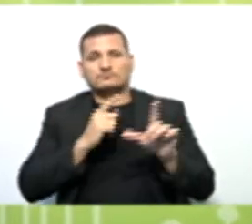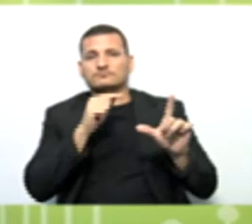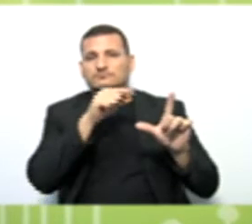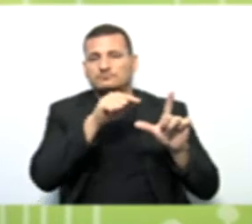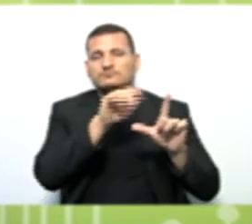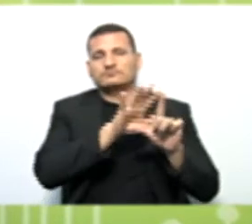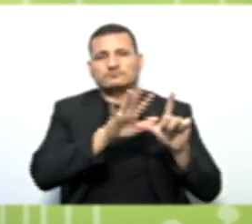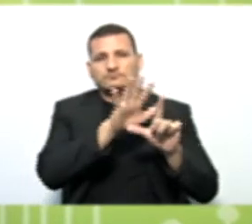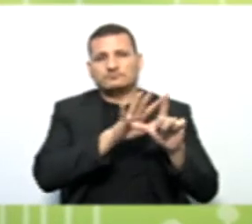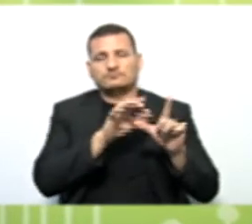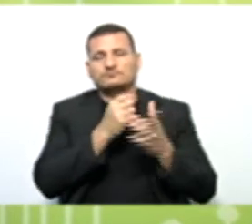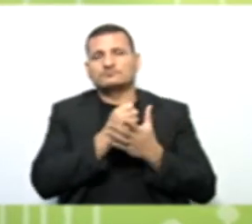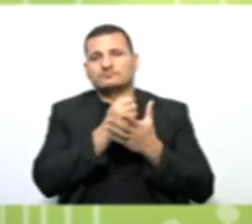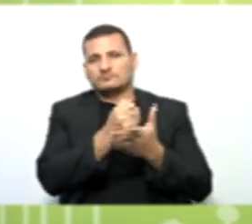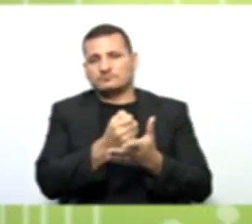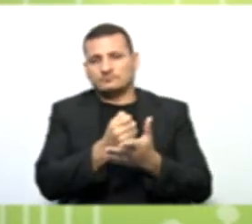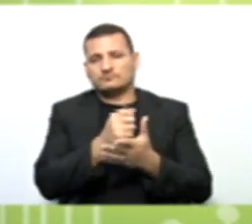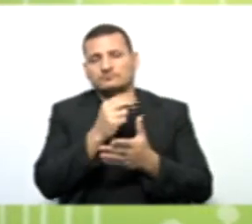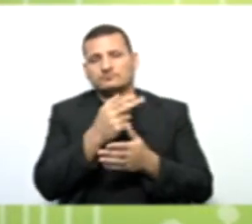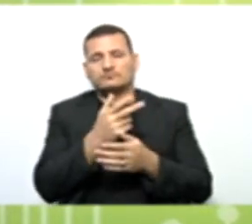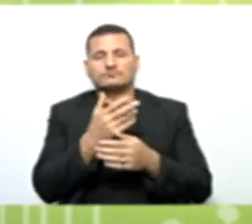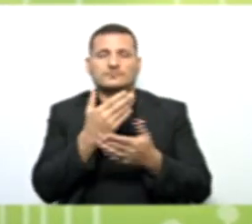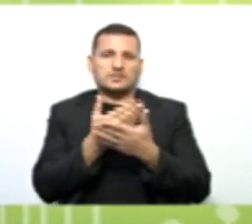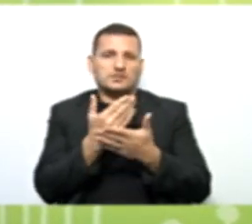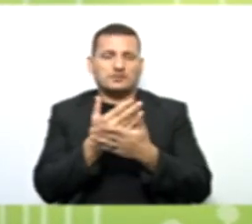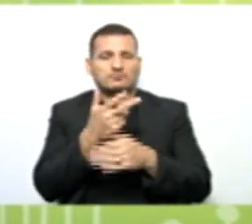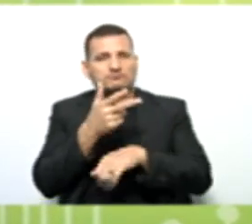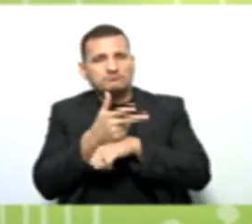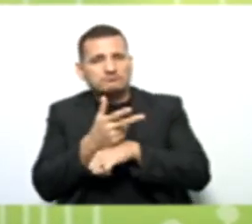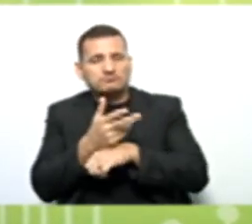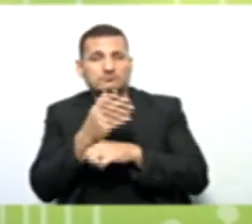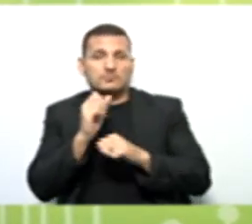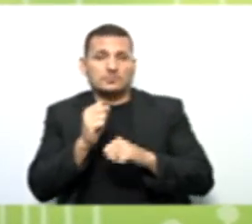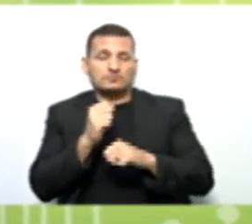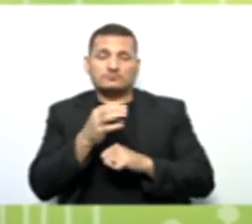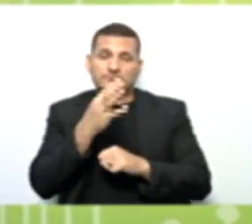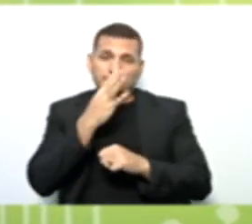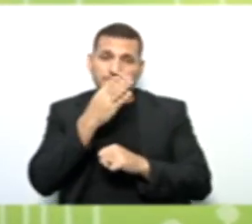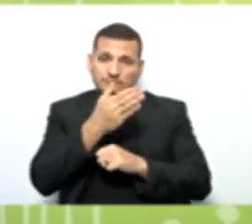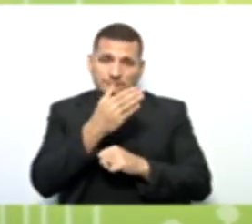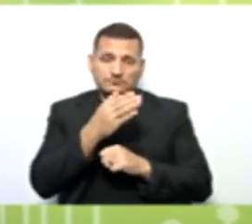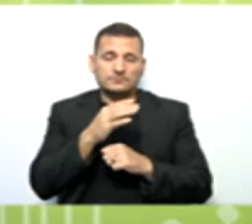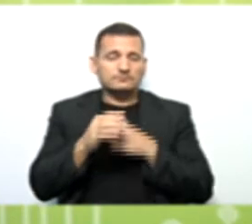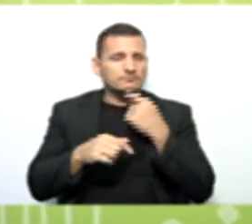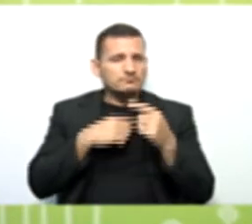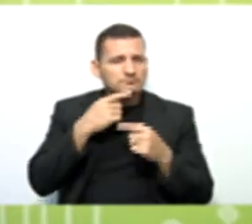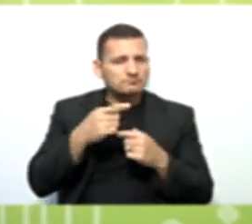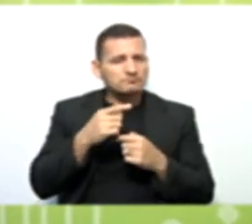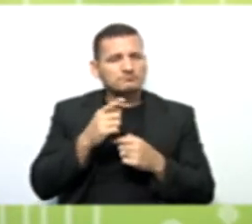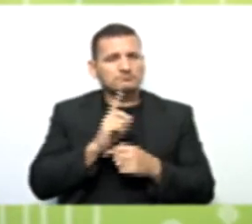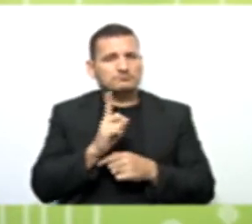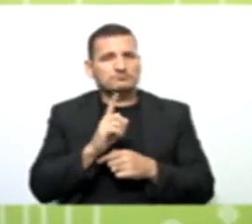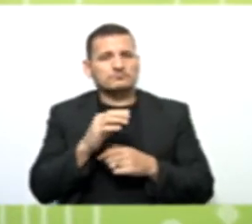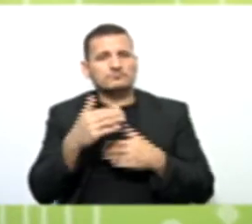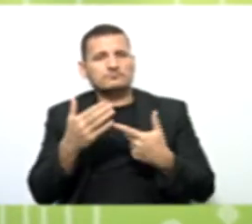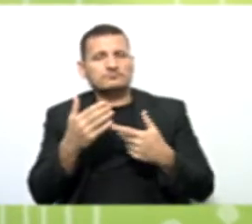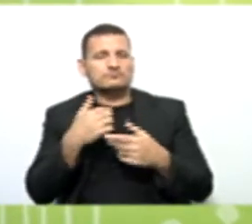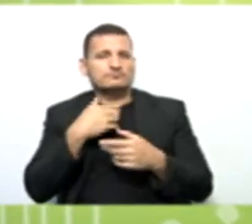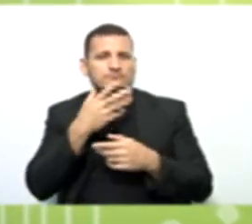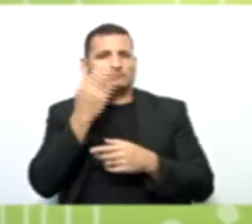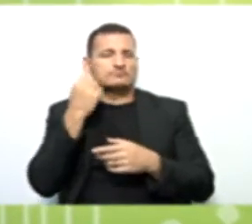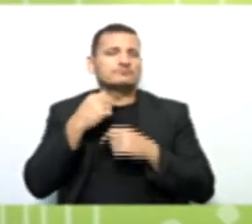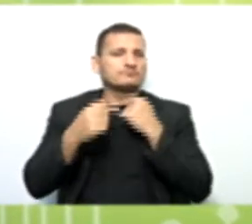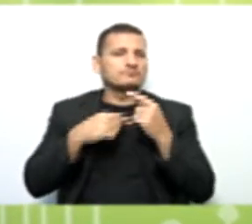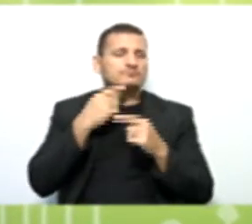para vocês como material de apoio ou então como vídeo-aula. Podem olhar lá, que é para vocês também não ficarem com dúvida. Ah, acabei não tirando uma dúvida lá